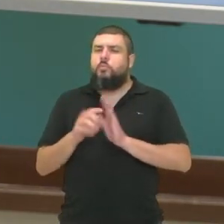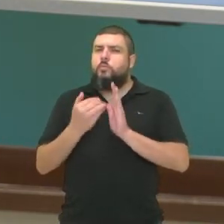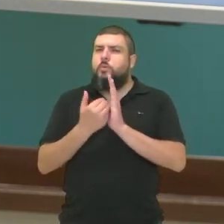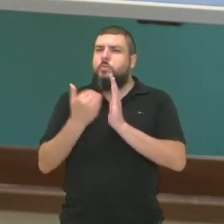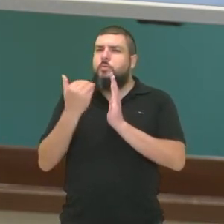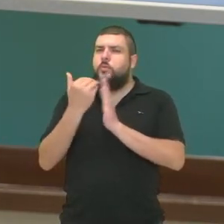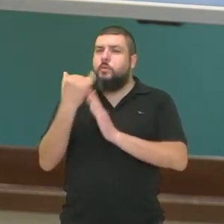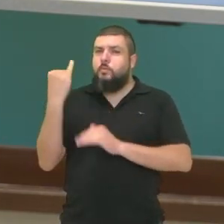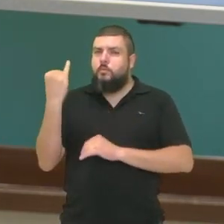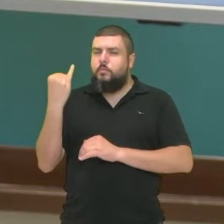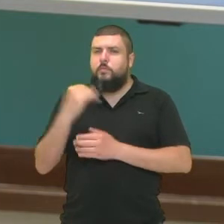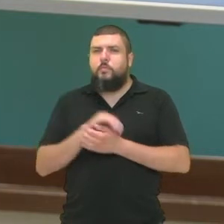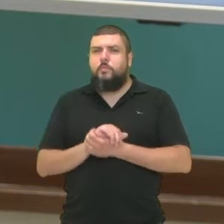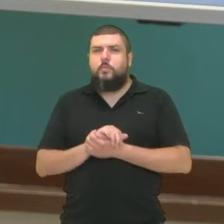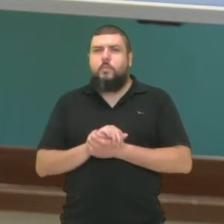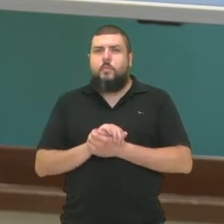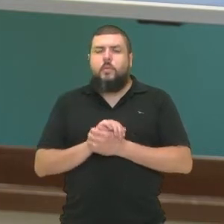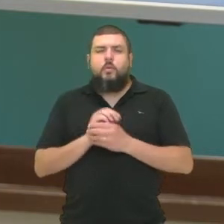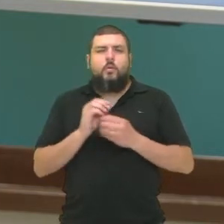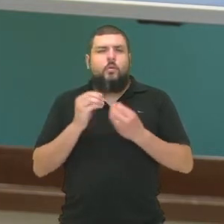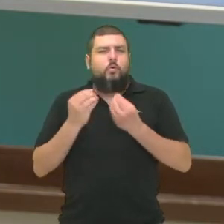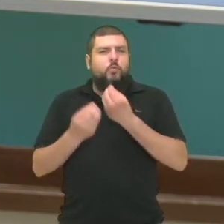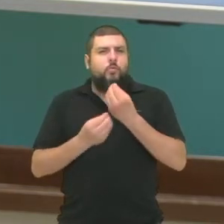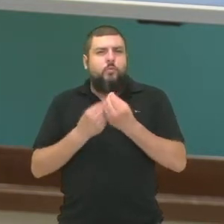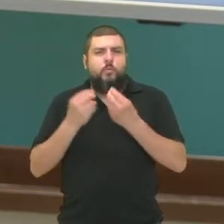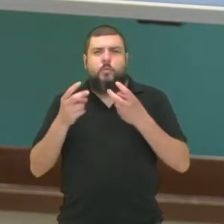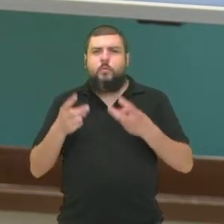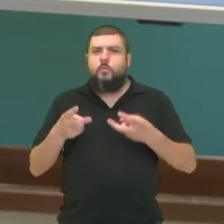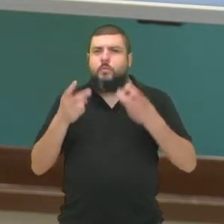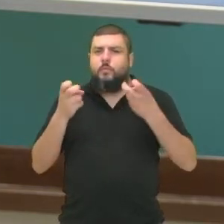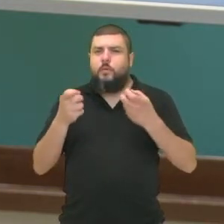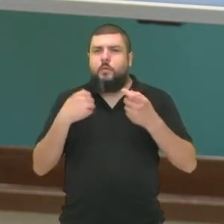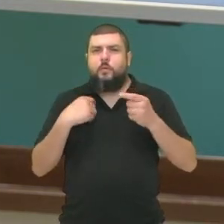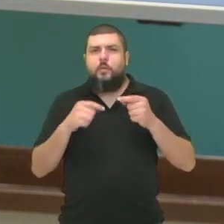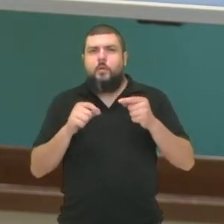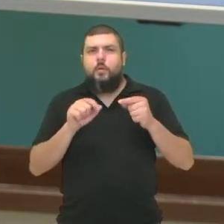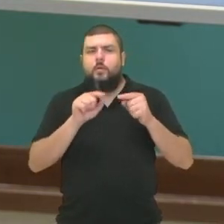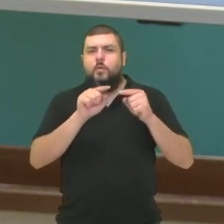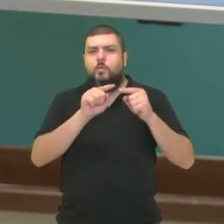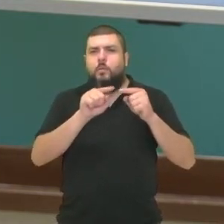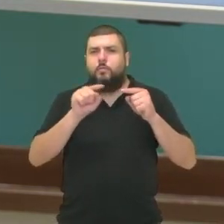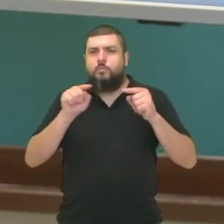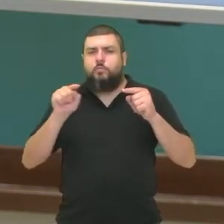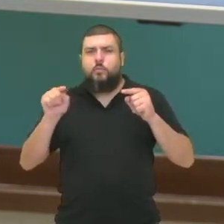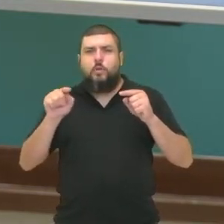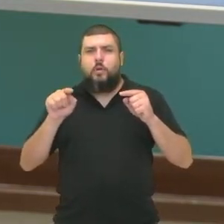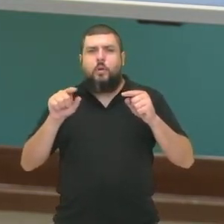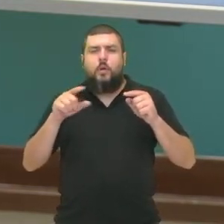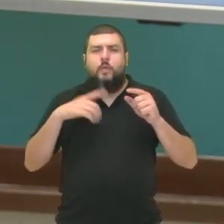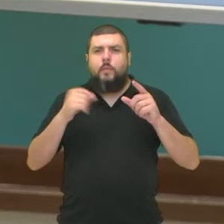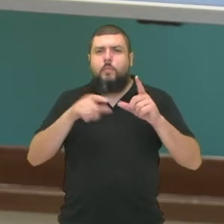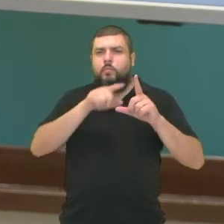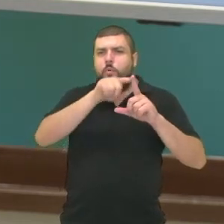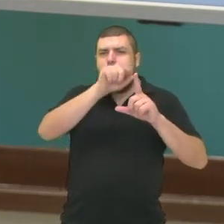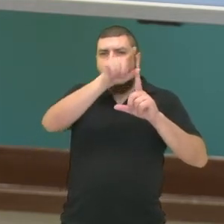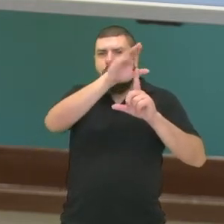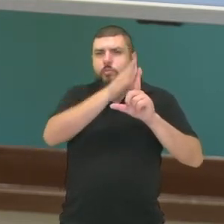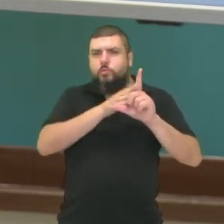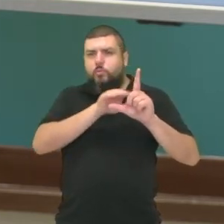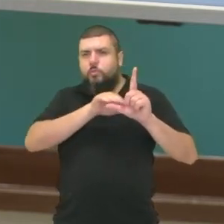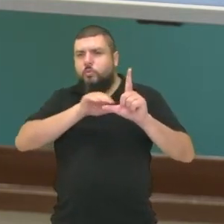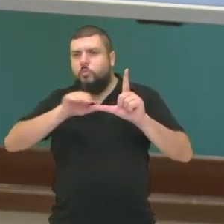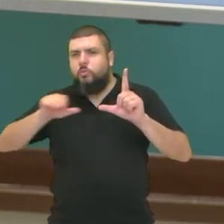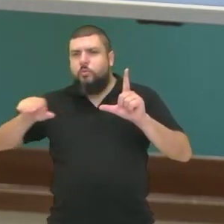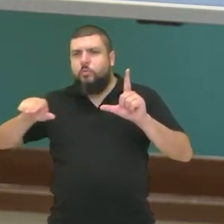vídeo. Como que a gente verifica que os pontos localizados num plano cartesiano estão ou